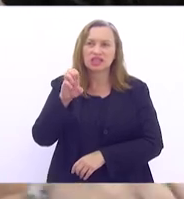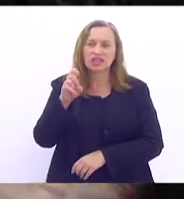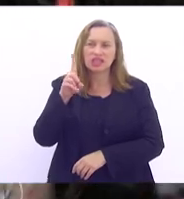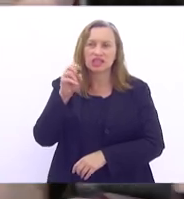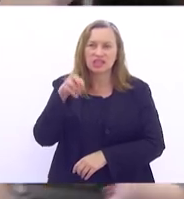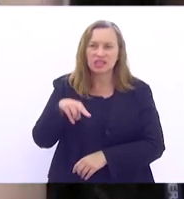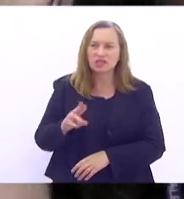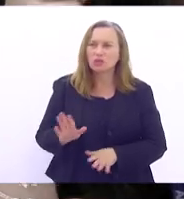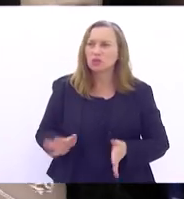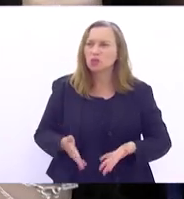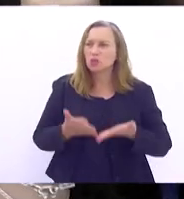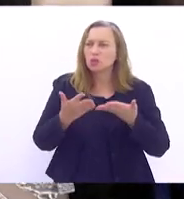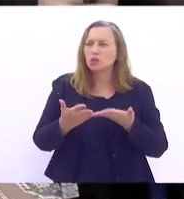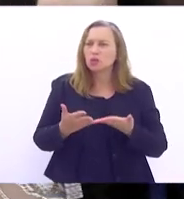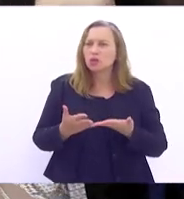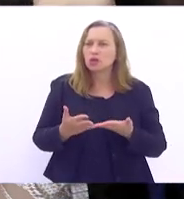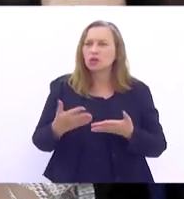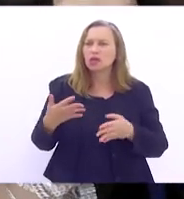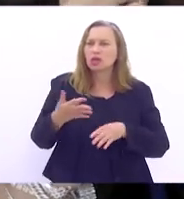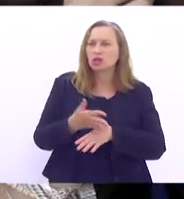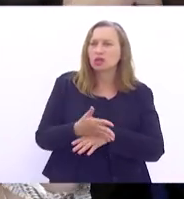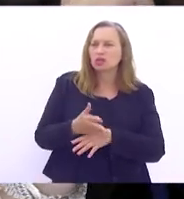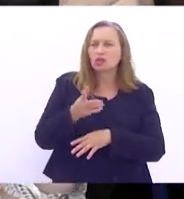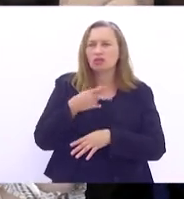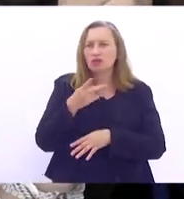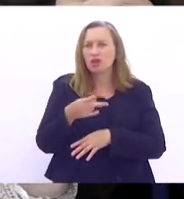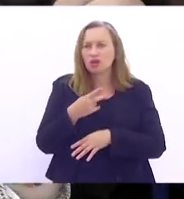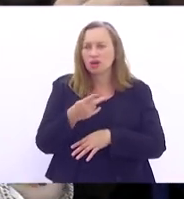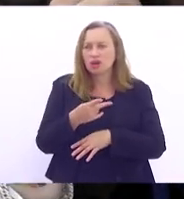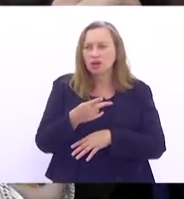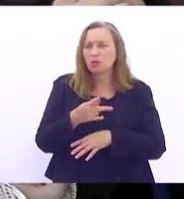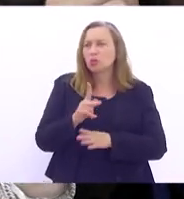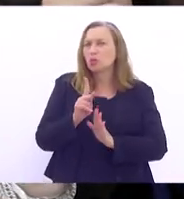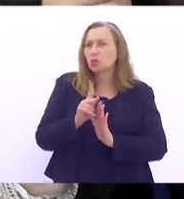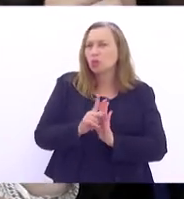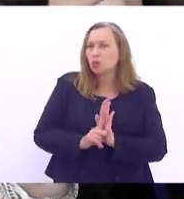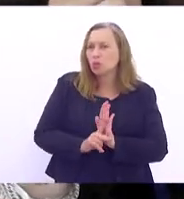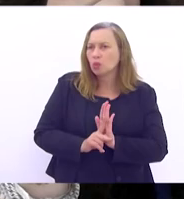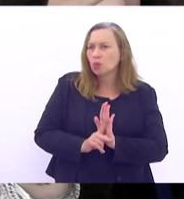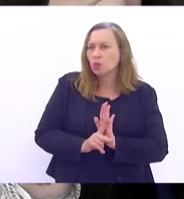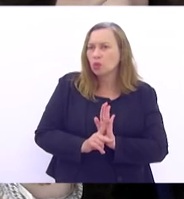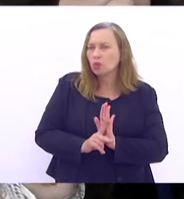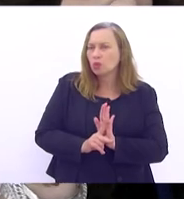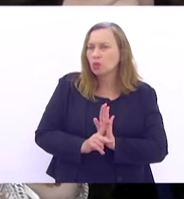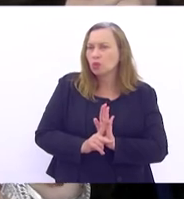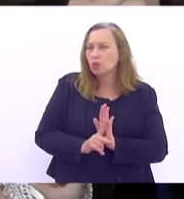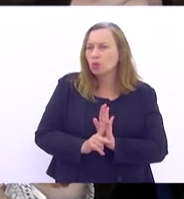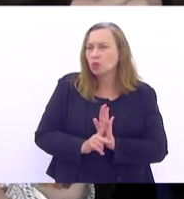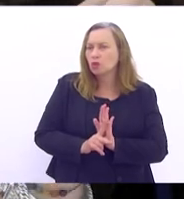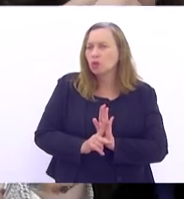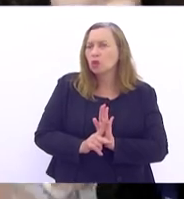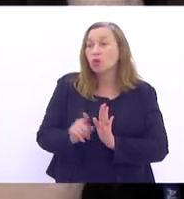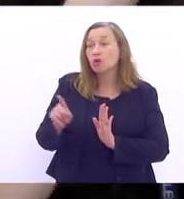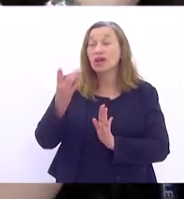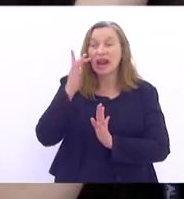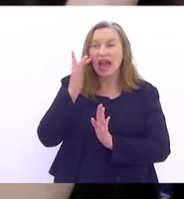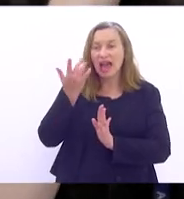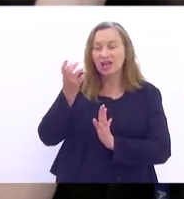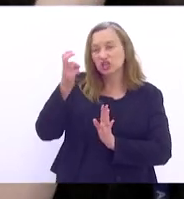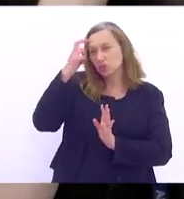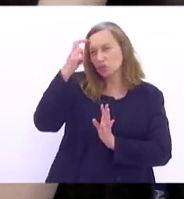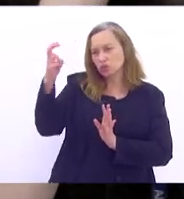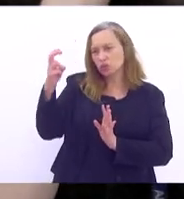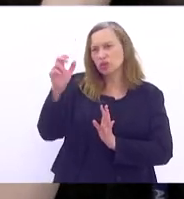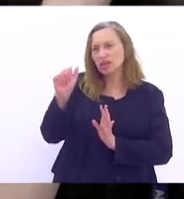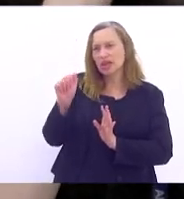teve essa iniciativa, ela chegou a citar no projeto o que, que ela considerava a cultura de